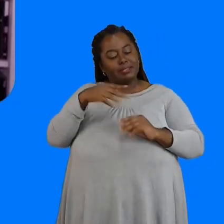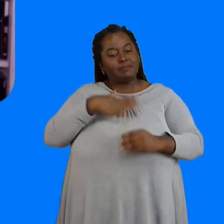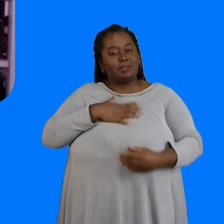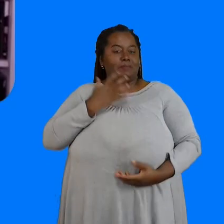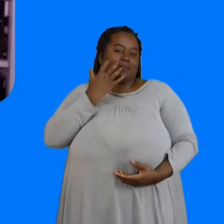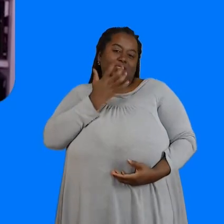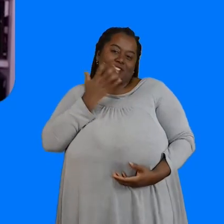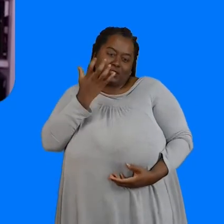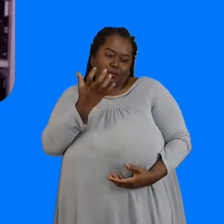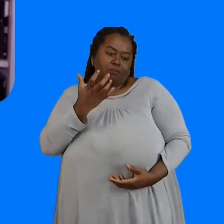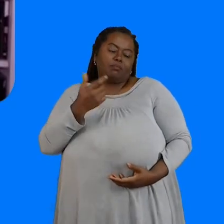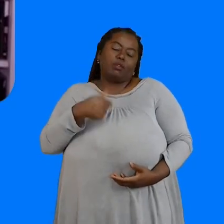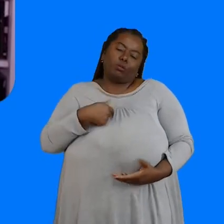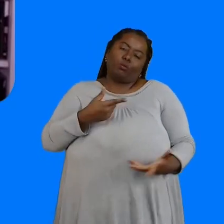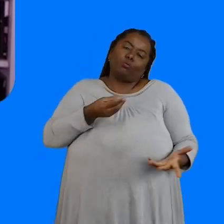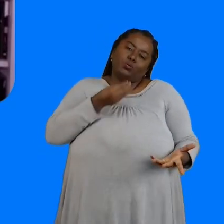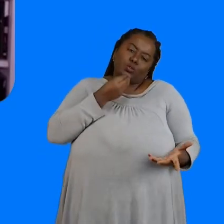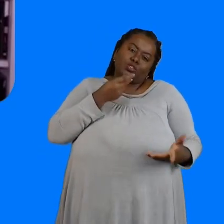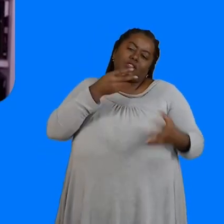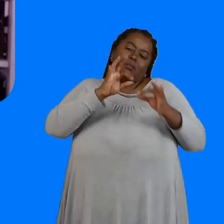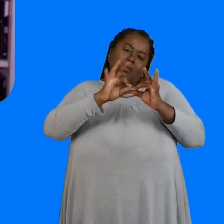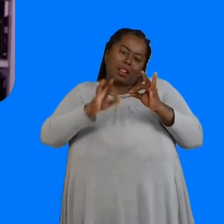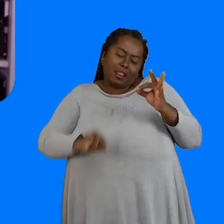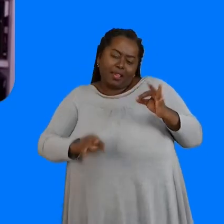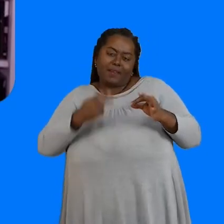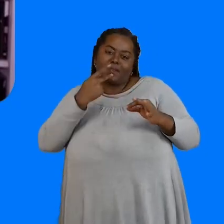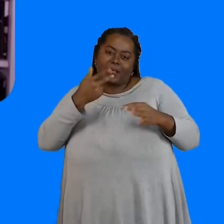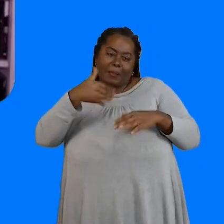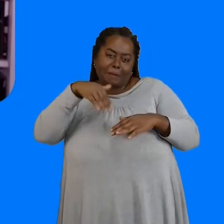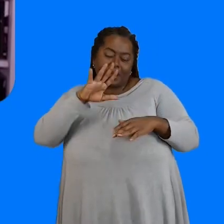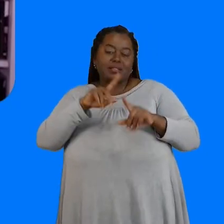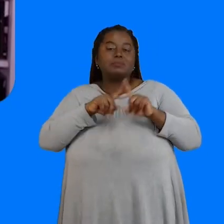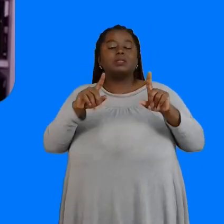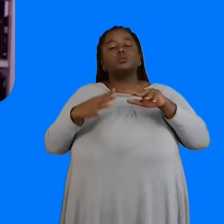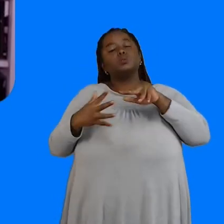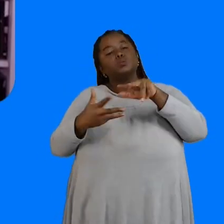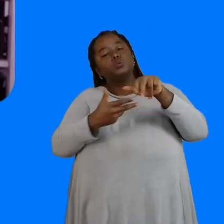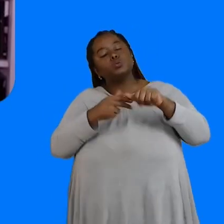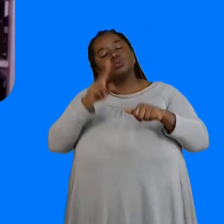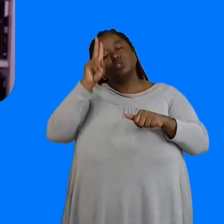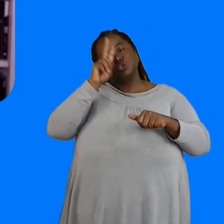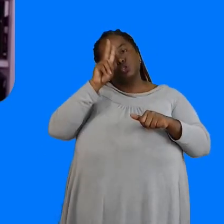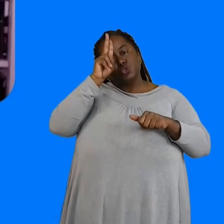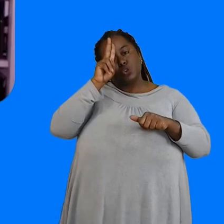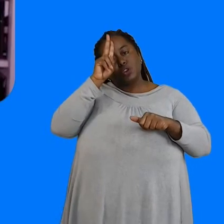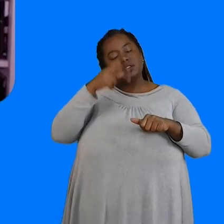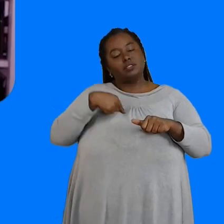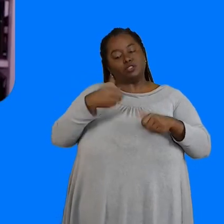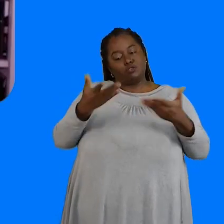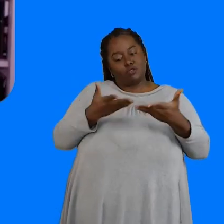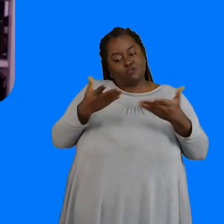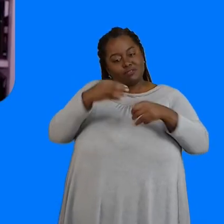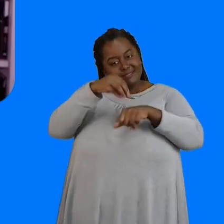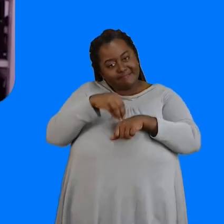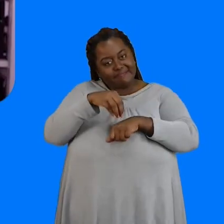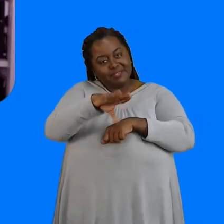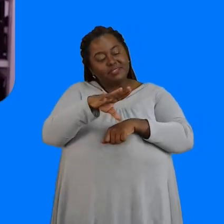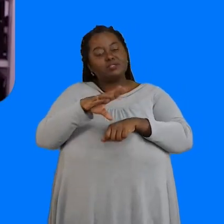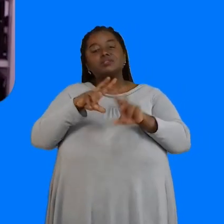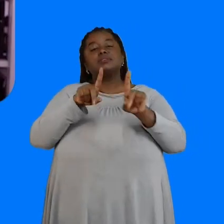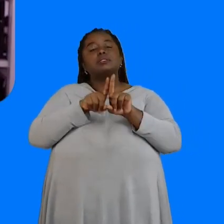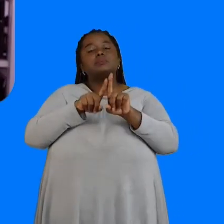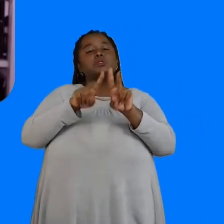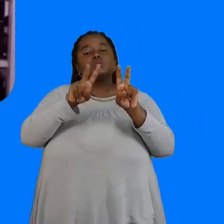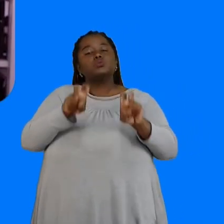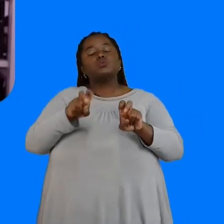mais para dizer, mas eu acho que o mundo das histórias que eu partilhei aqui, essa dimensão da espiritualidade da